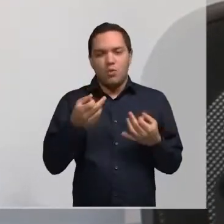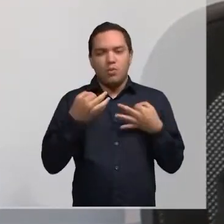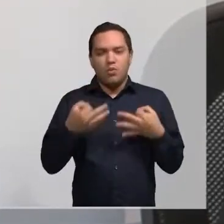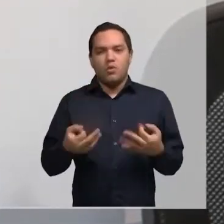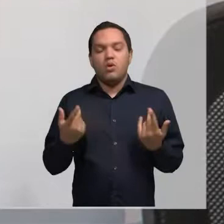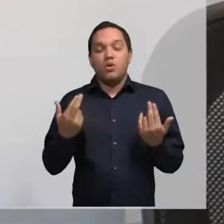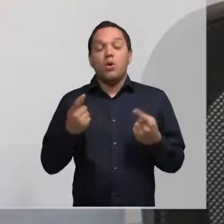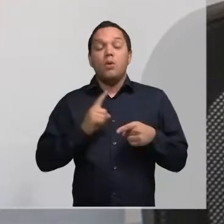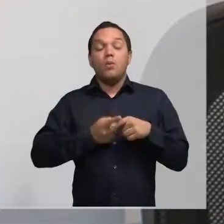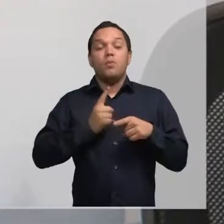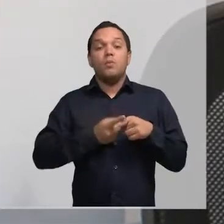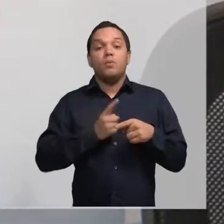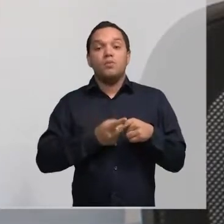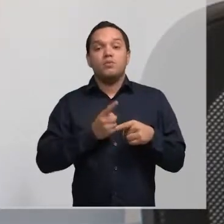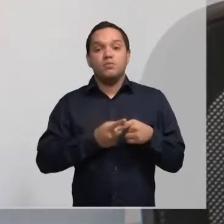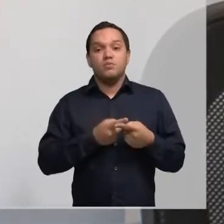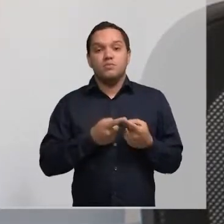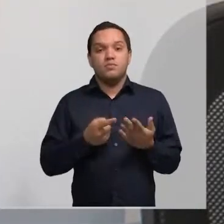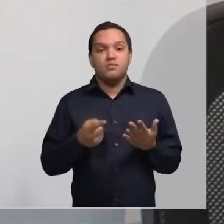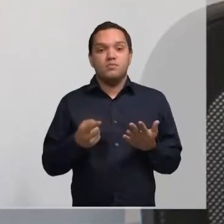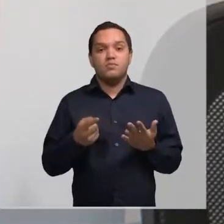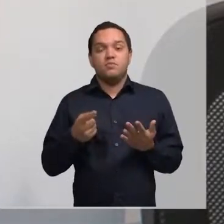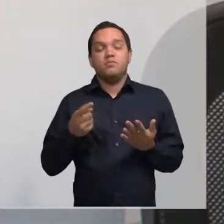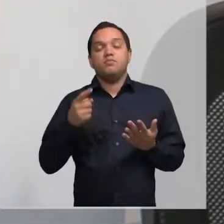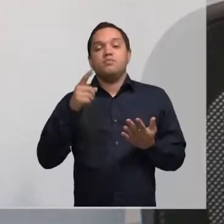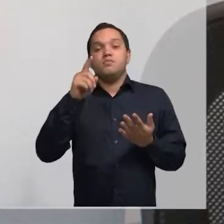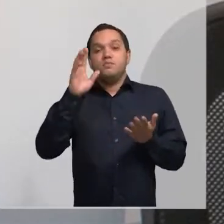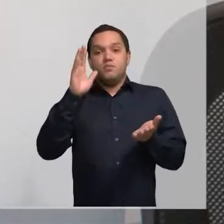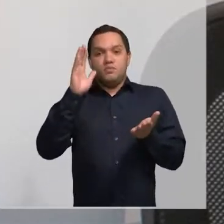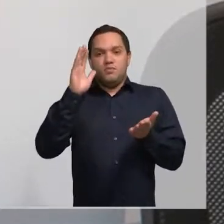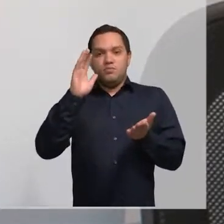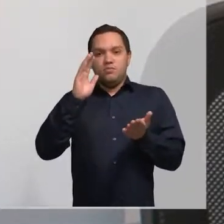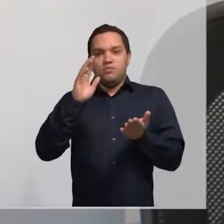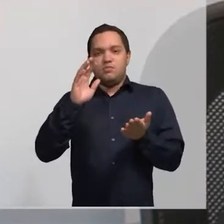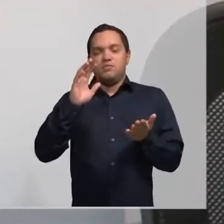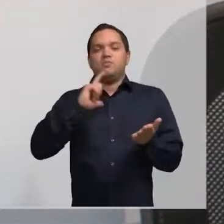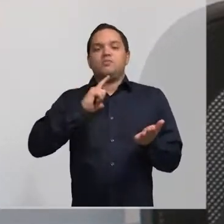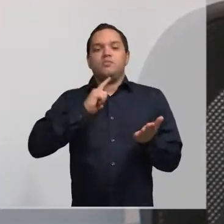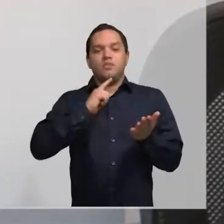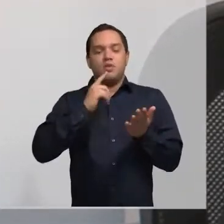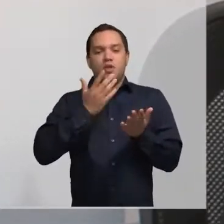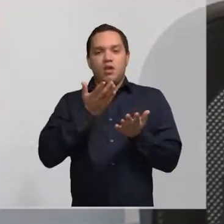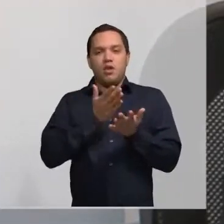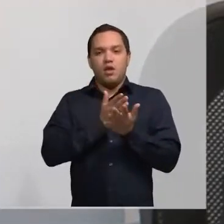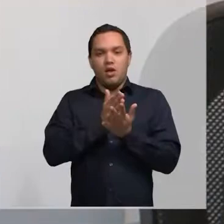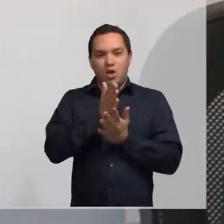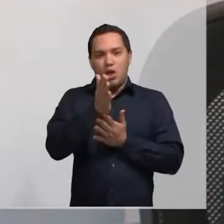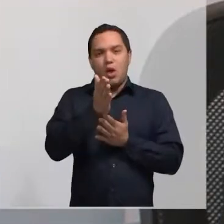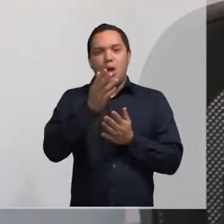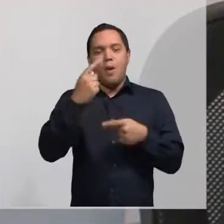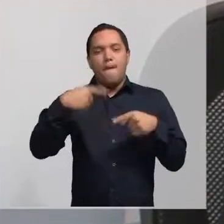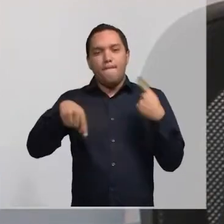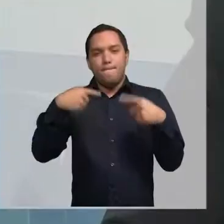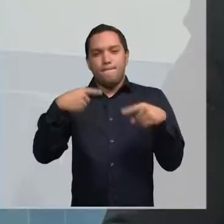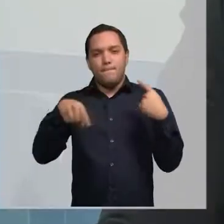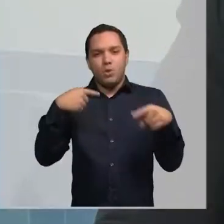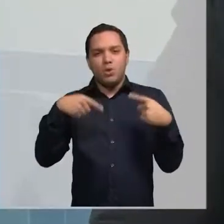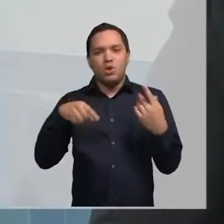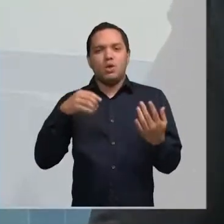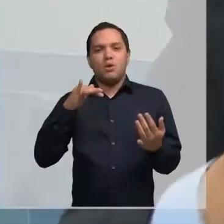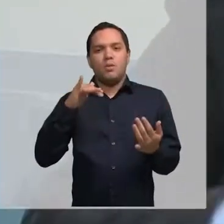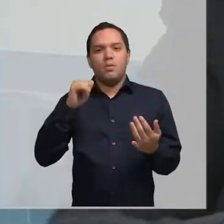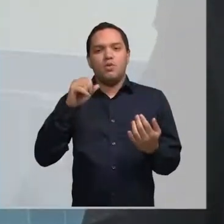O brisolismo foi uma das primeiras correntes políticas a ser exterminado pela Globo. Quem conhece a história política desse